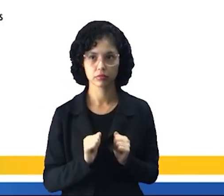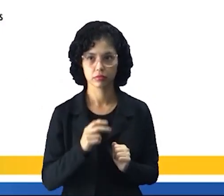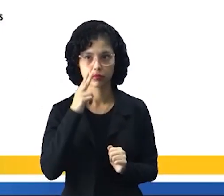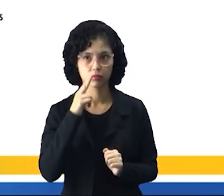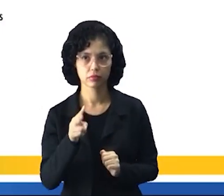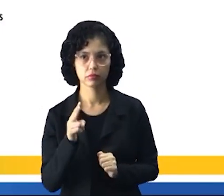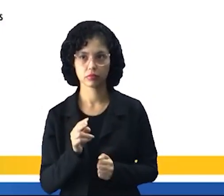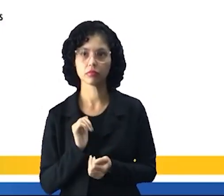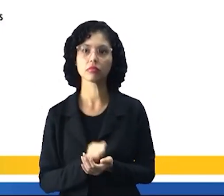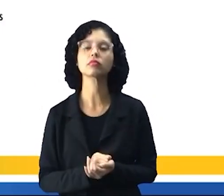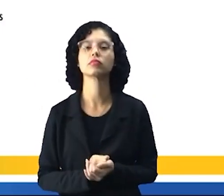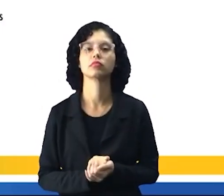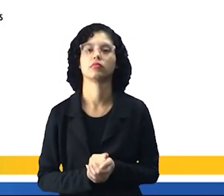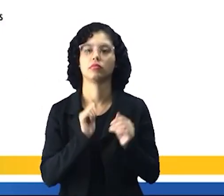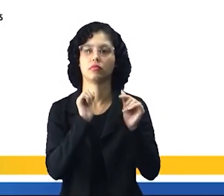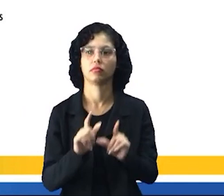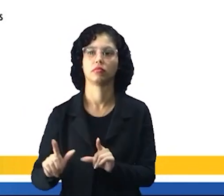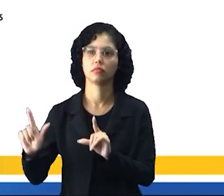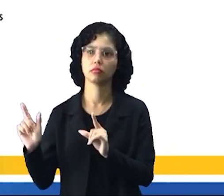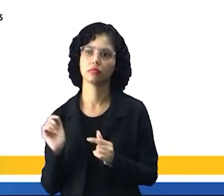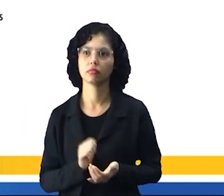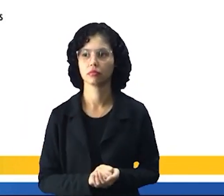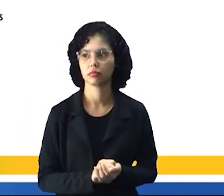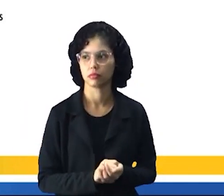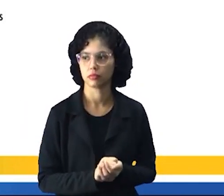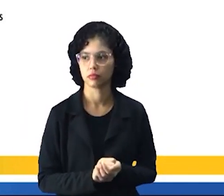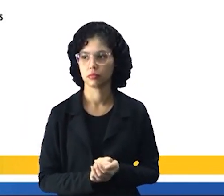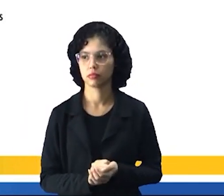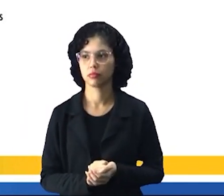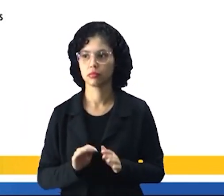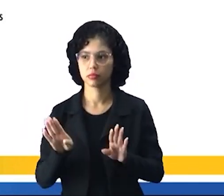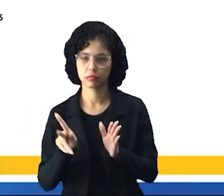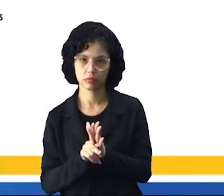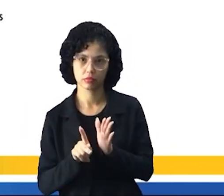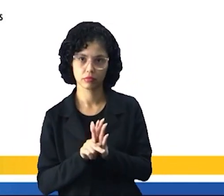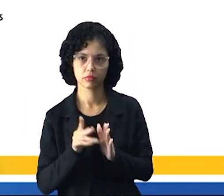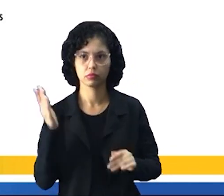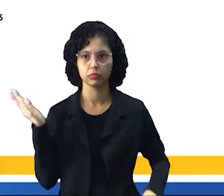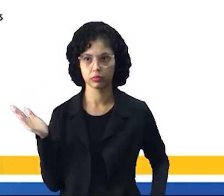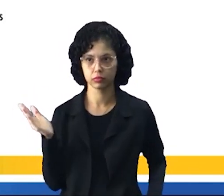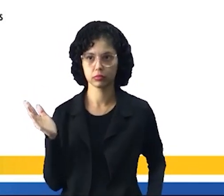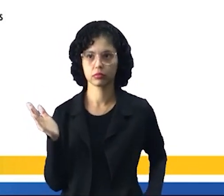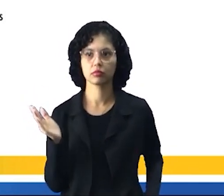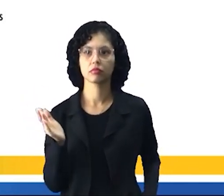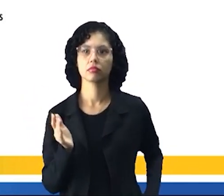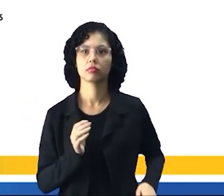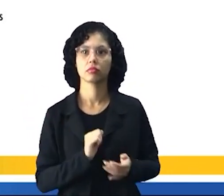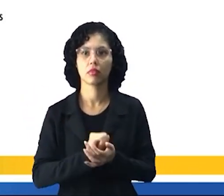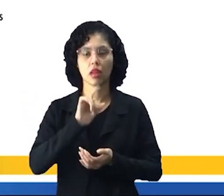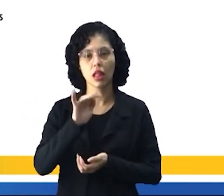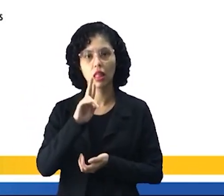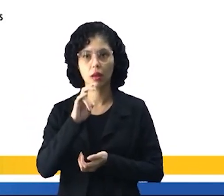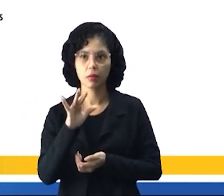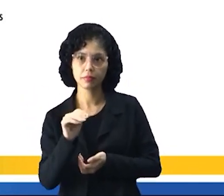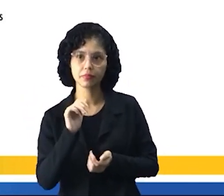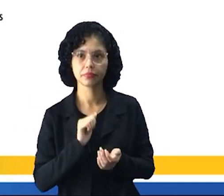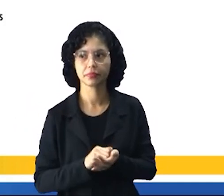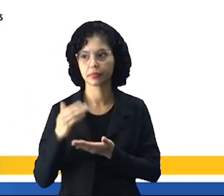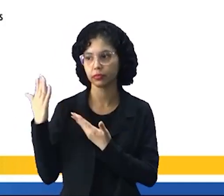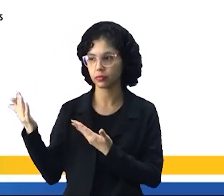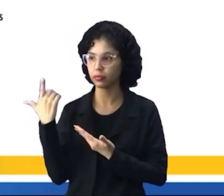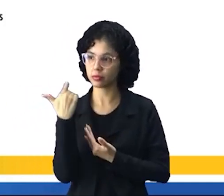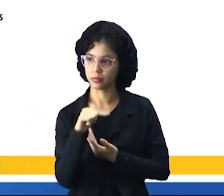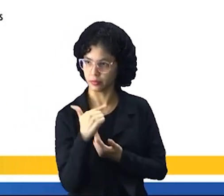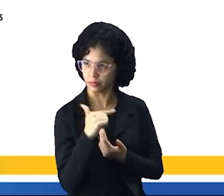aqui nesse slide a classificação desses organismos dos cordatos. Então, a gente vai ter as lampreias ou as bruxas, que não